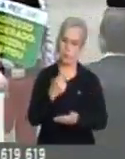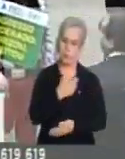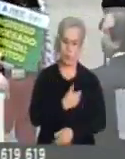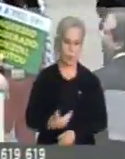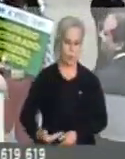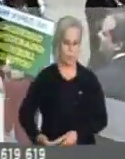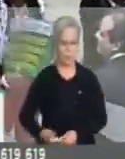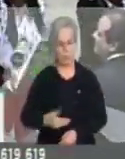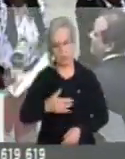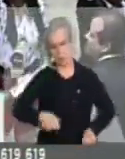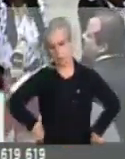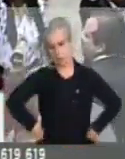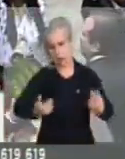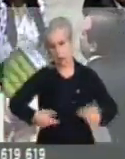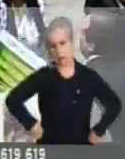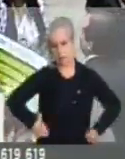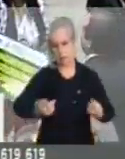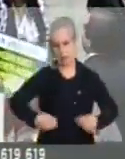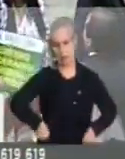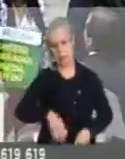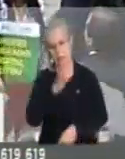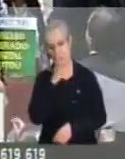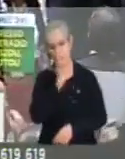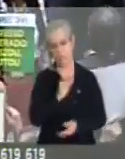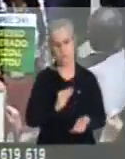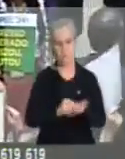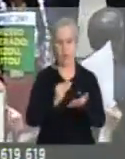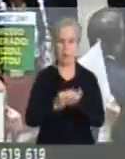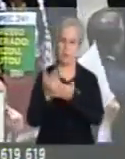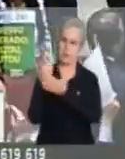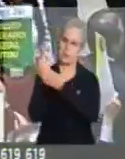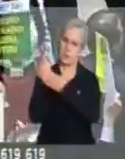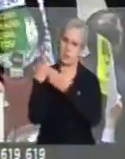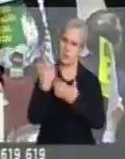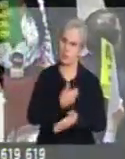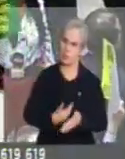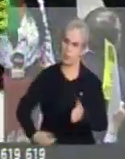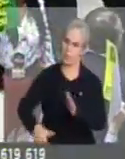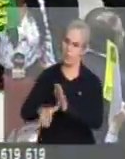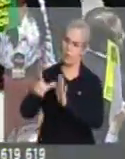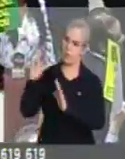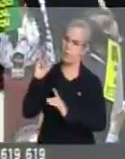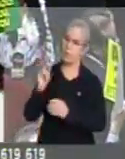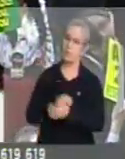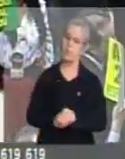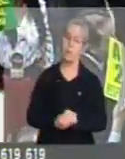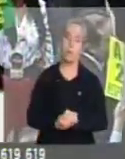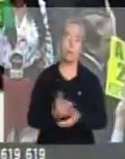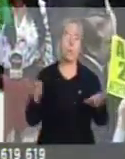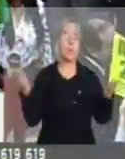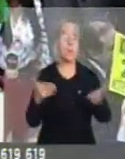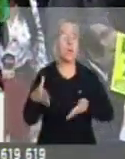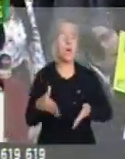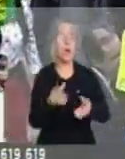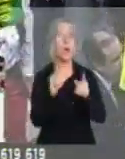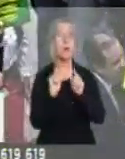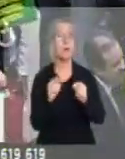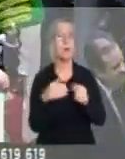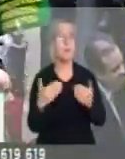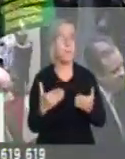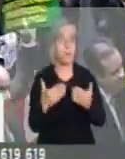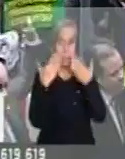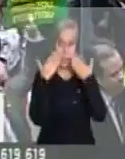perdulário, gastador e irresponsável. Que caminho tem a nação brasileira nesse instante?